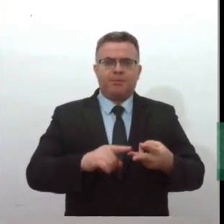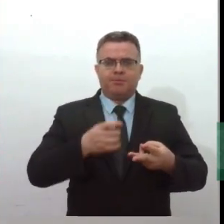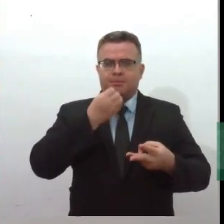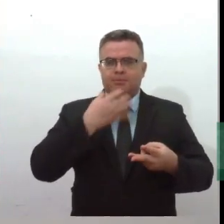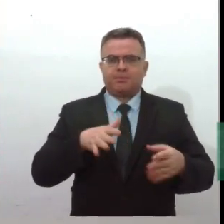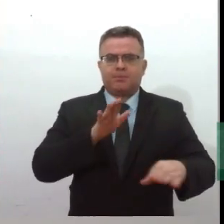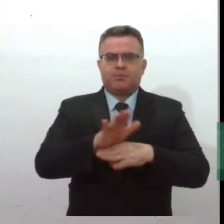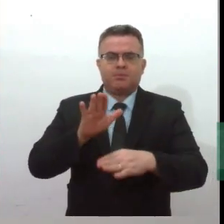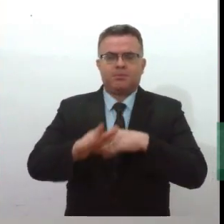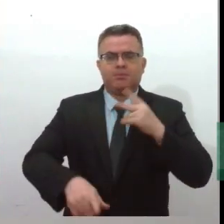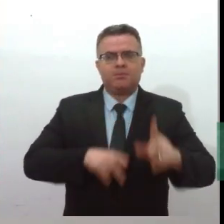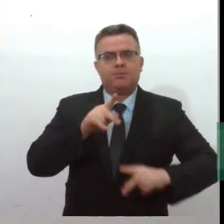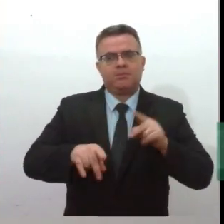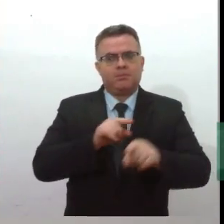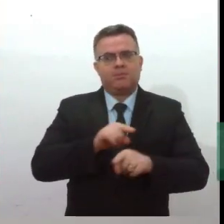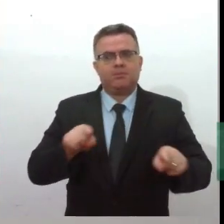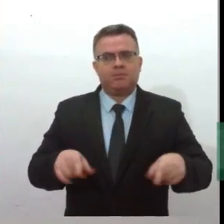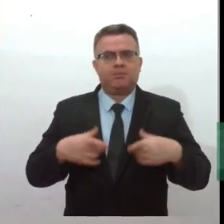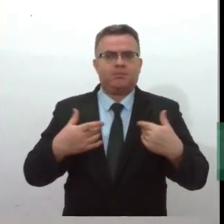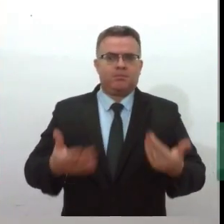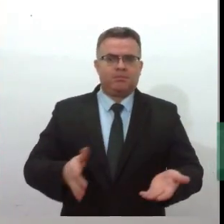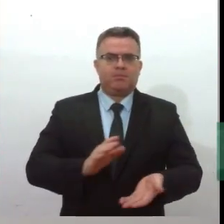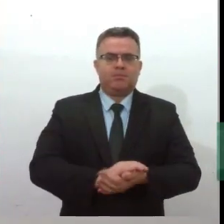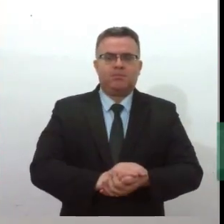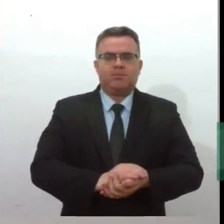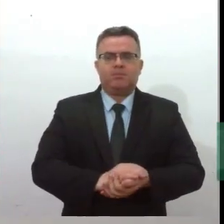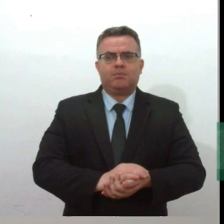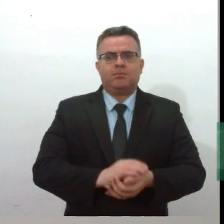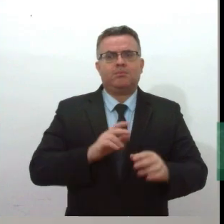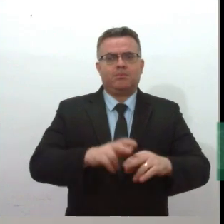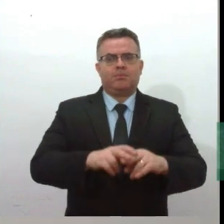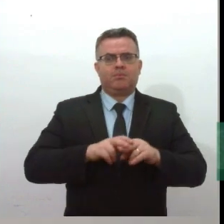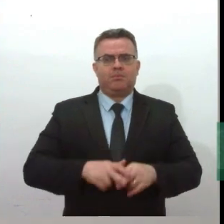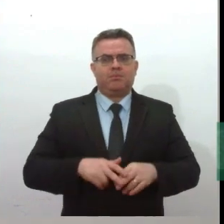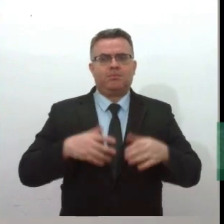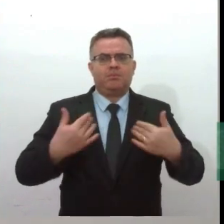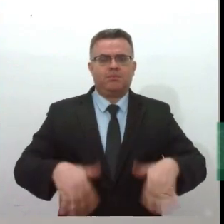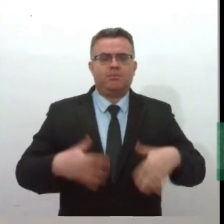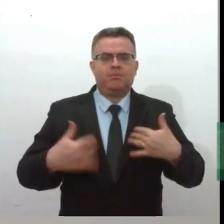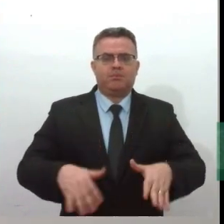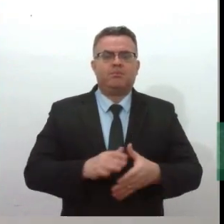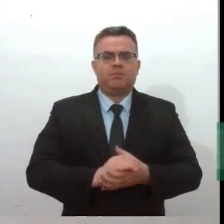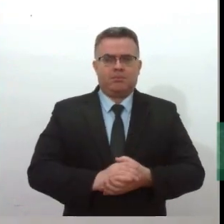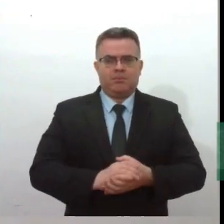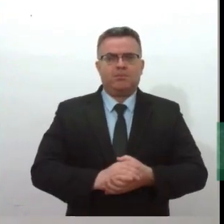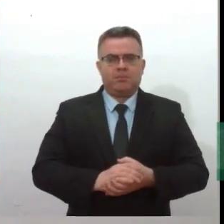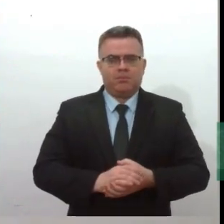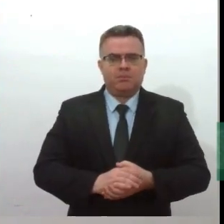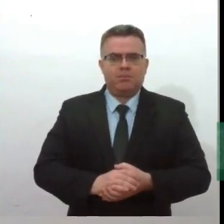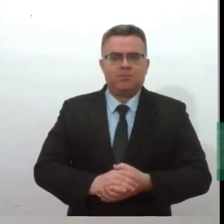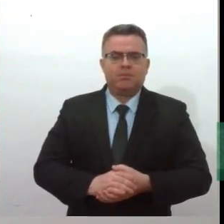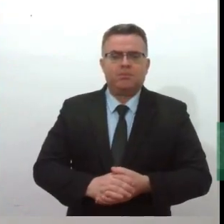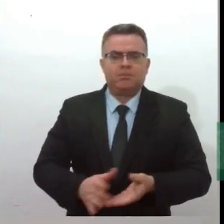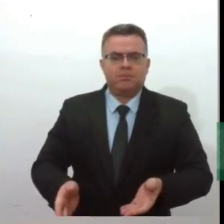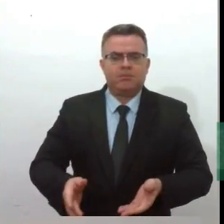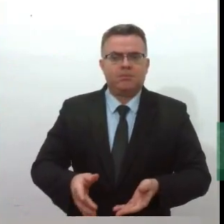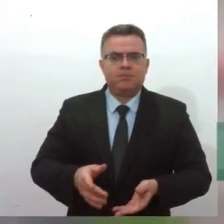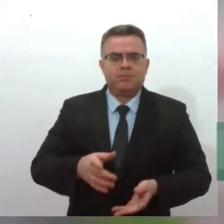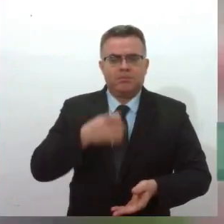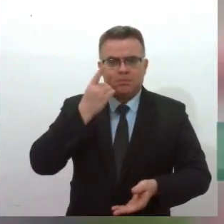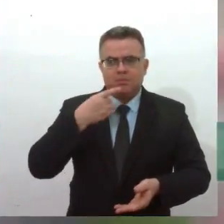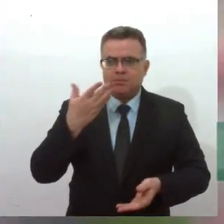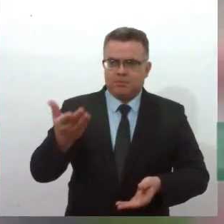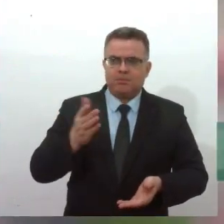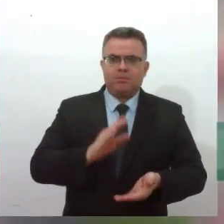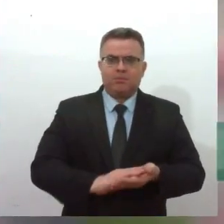da própria população Então isso é que eu acho importante deputada